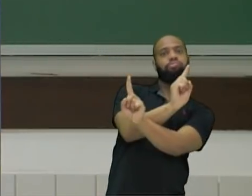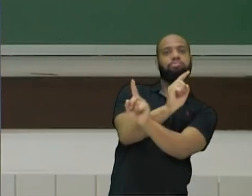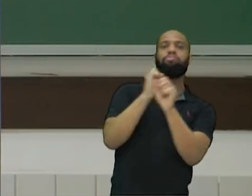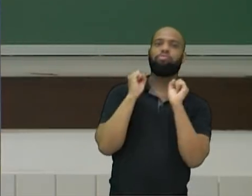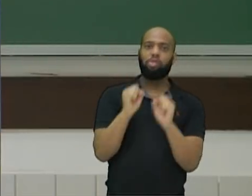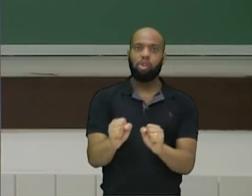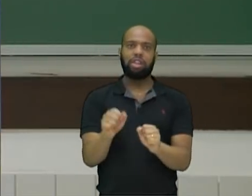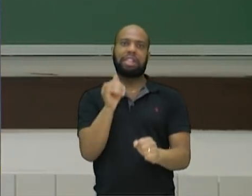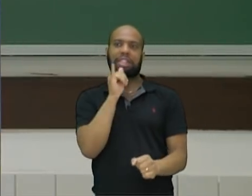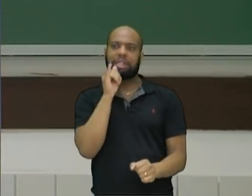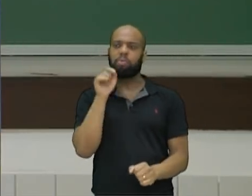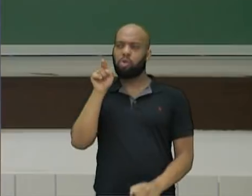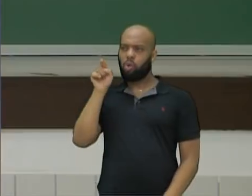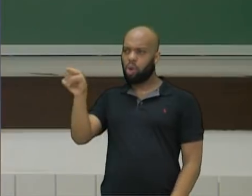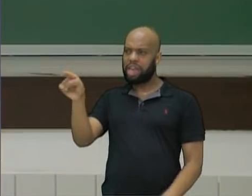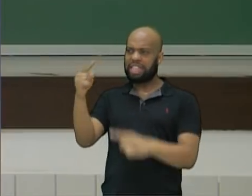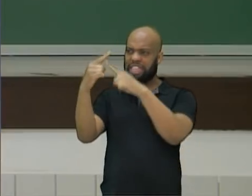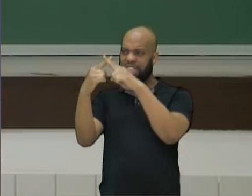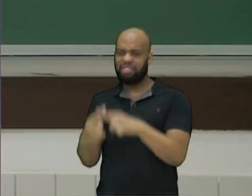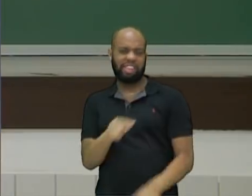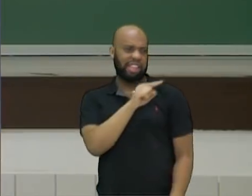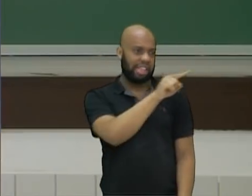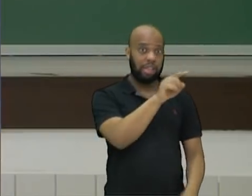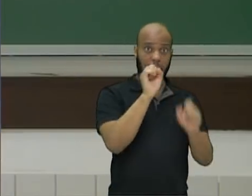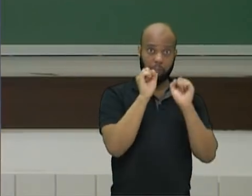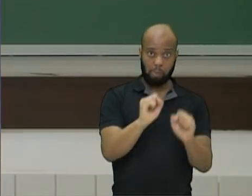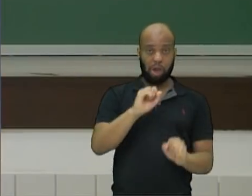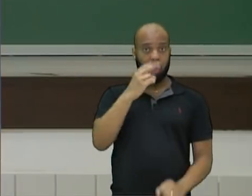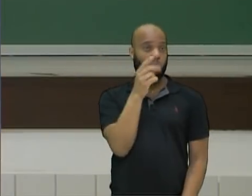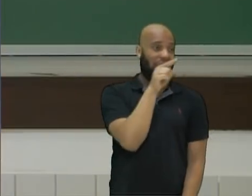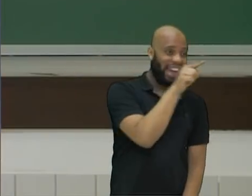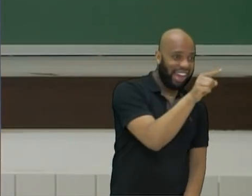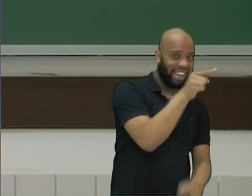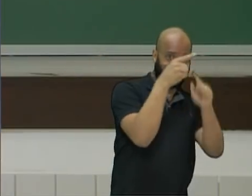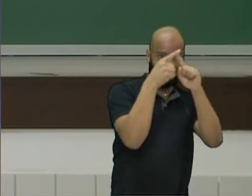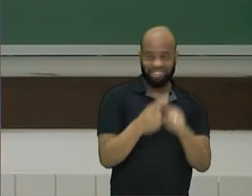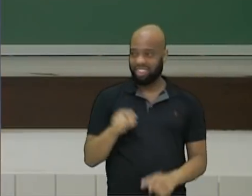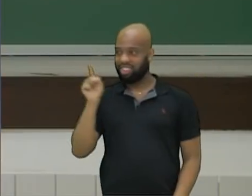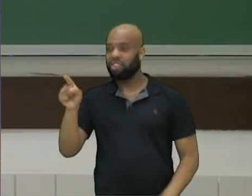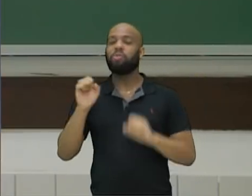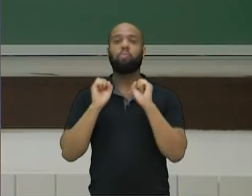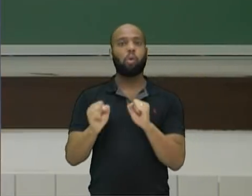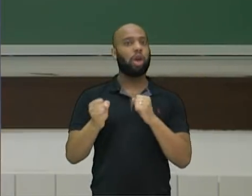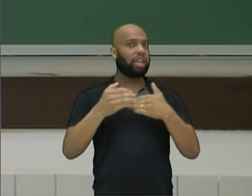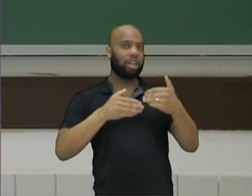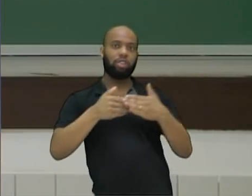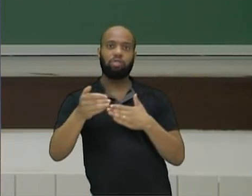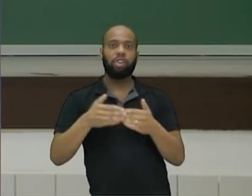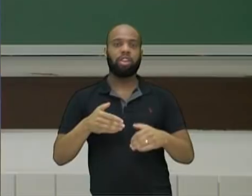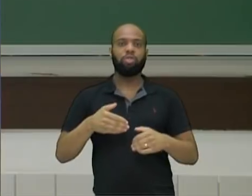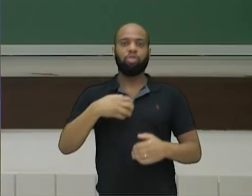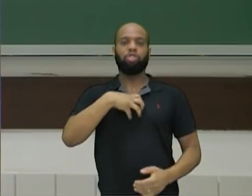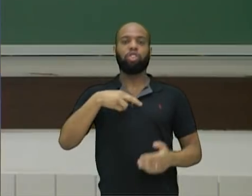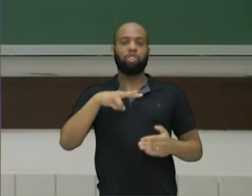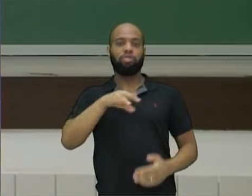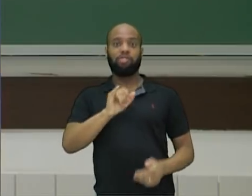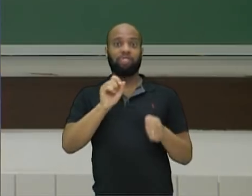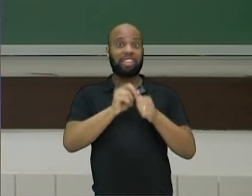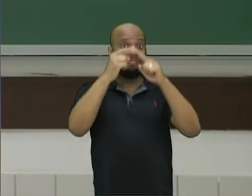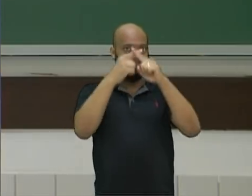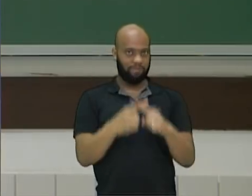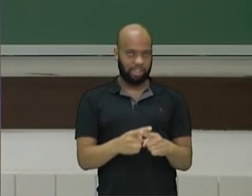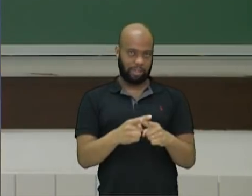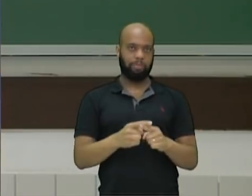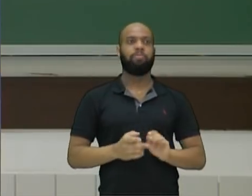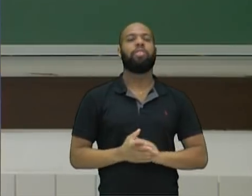comutativa é válida. O que é a propriedade comutativa? Não importa a ordem das parcelas, tá? Então, eu